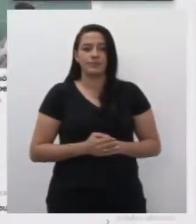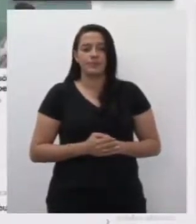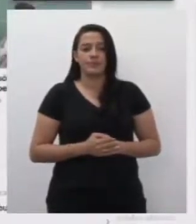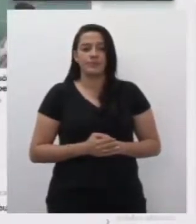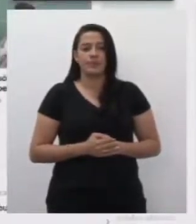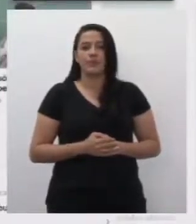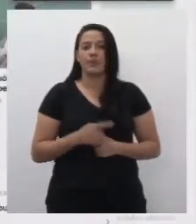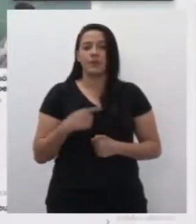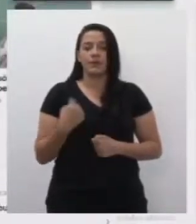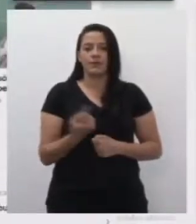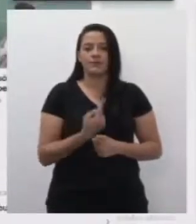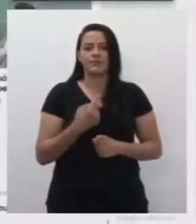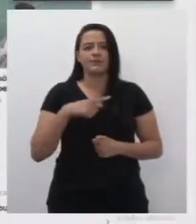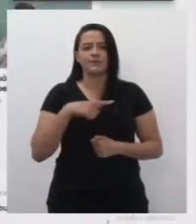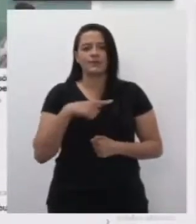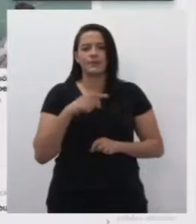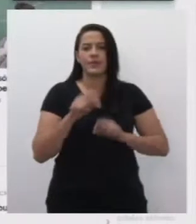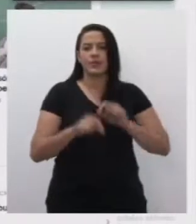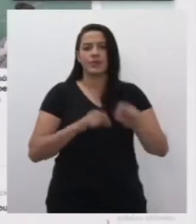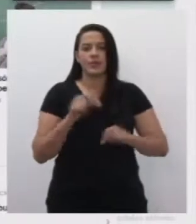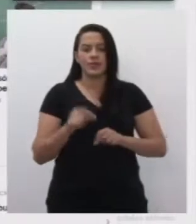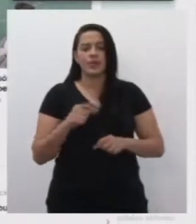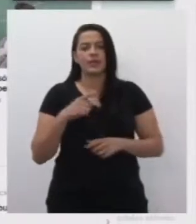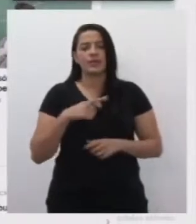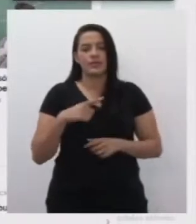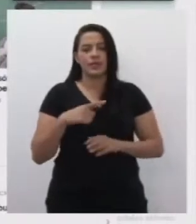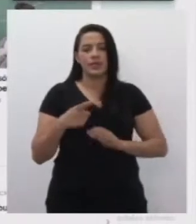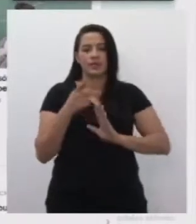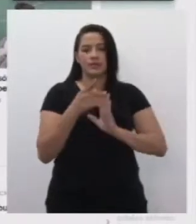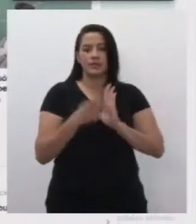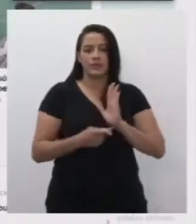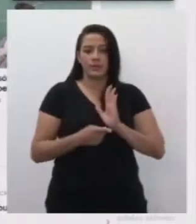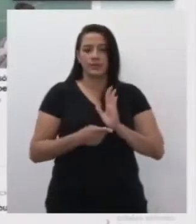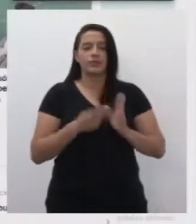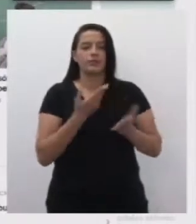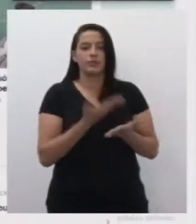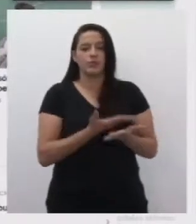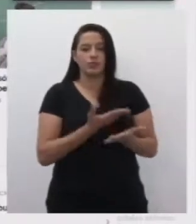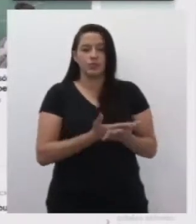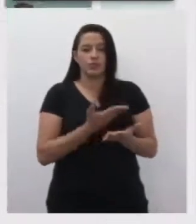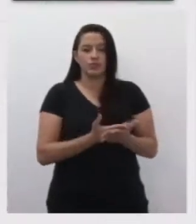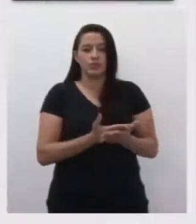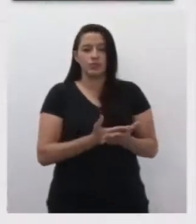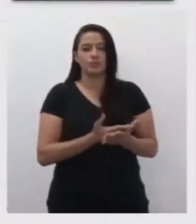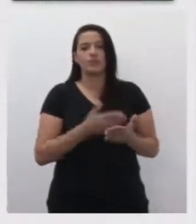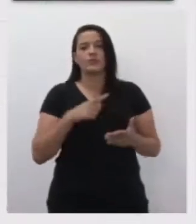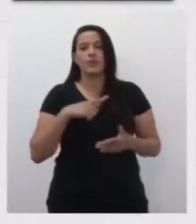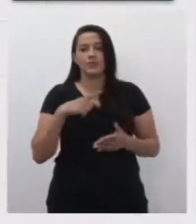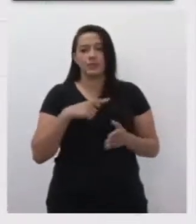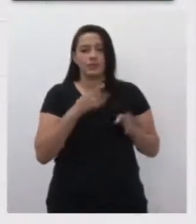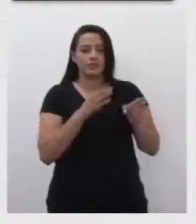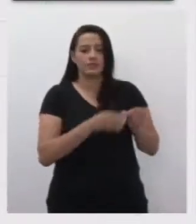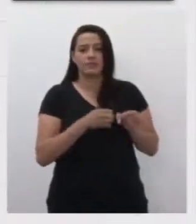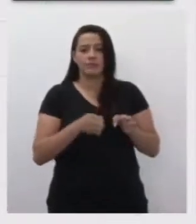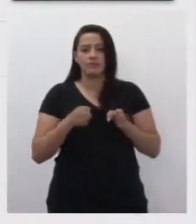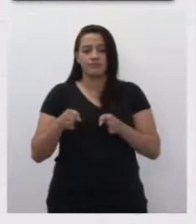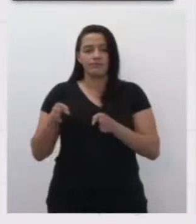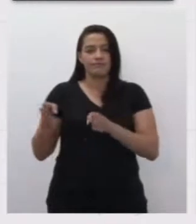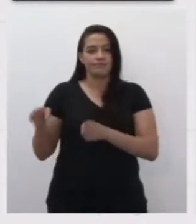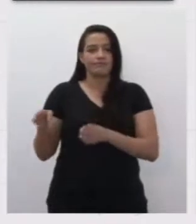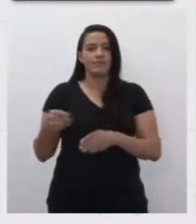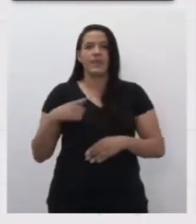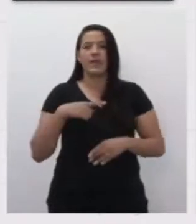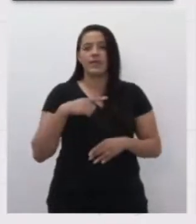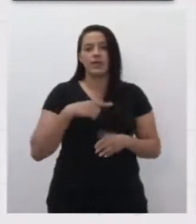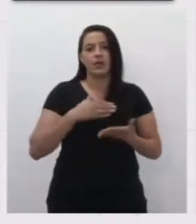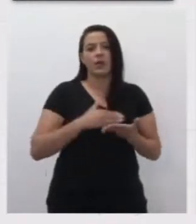A gente também tem um plano de estudos, né? Que é um plano de estudos extensivo, então ele começa lá em